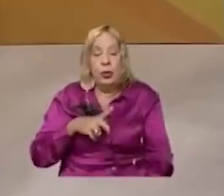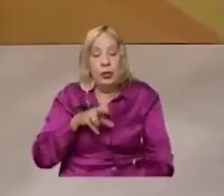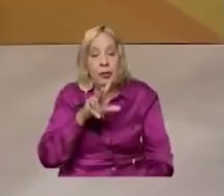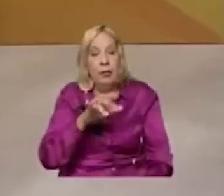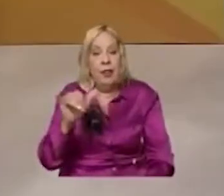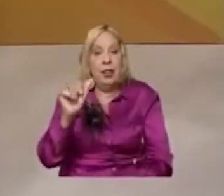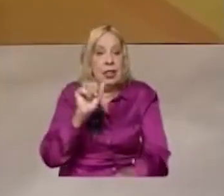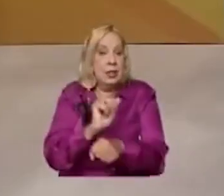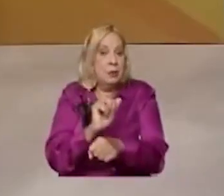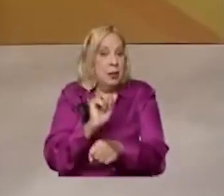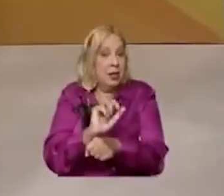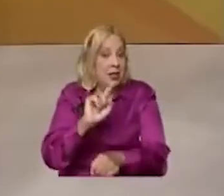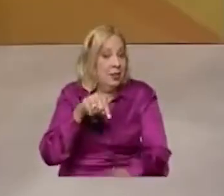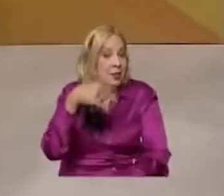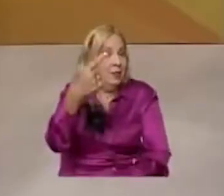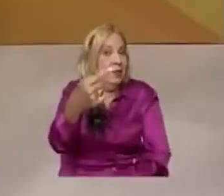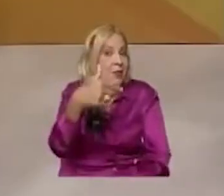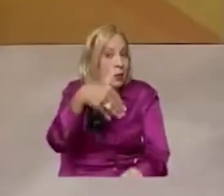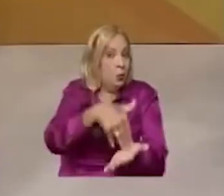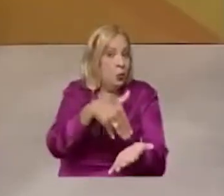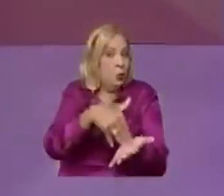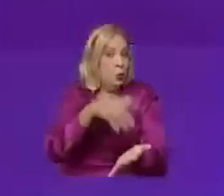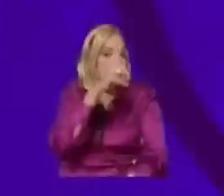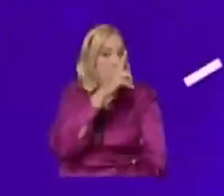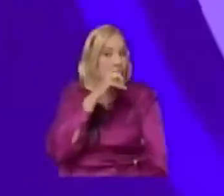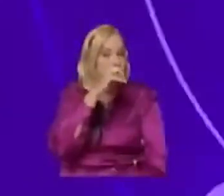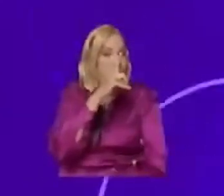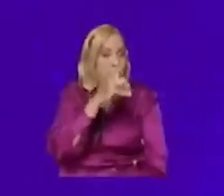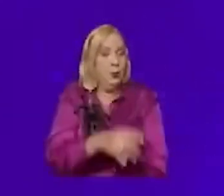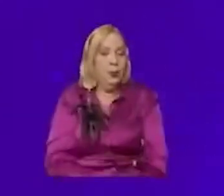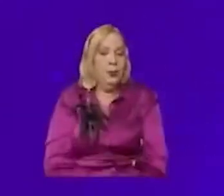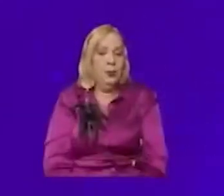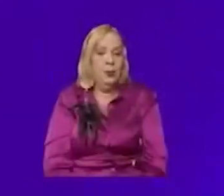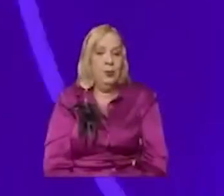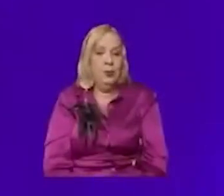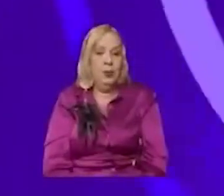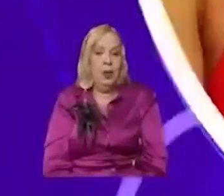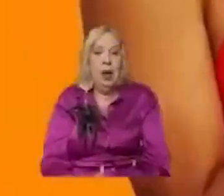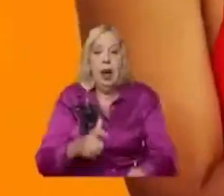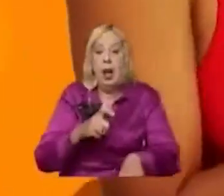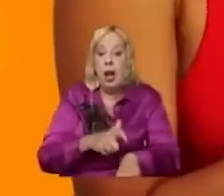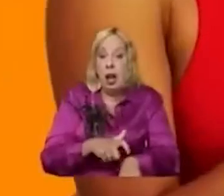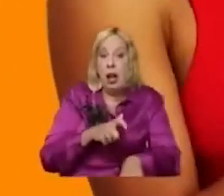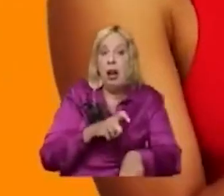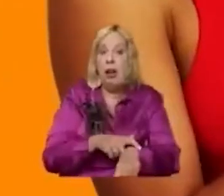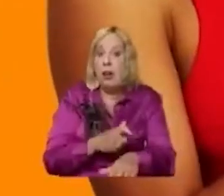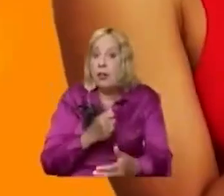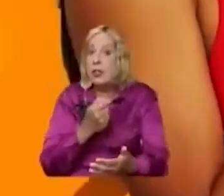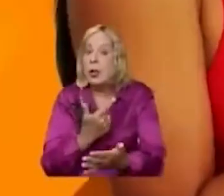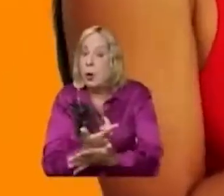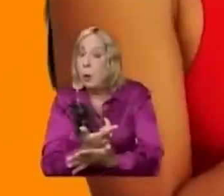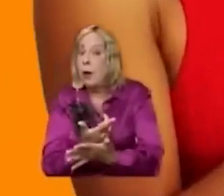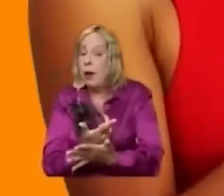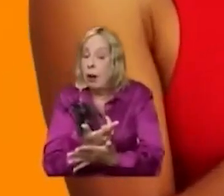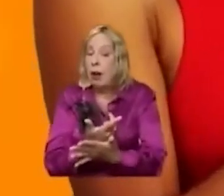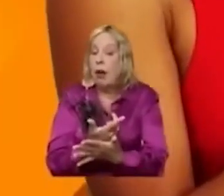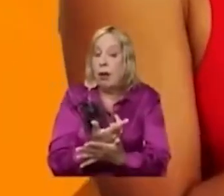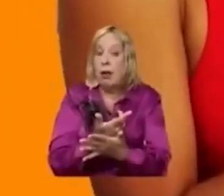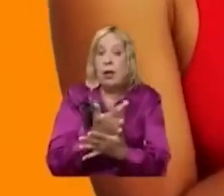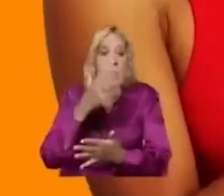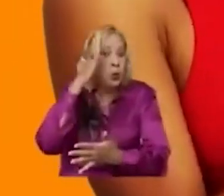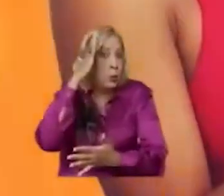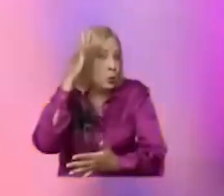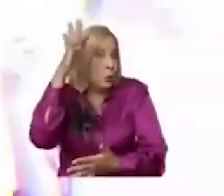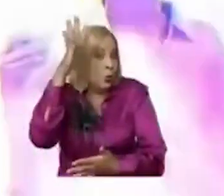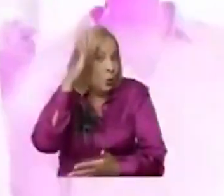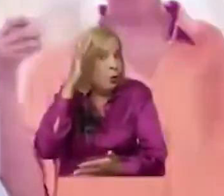te esperando na última semana do mês. Rodô. É hora de você comprar. Seus sonhos